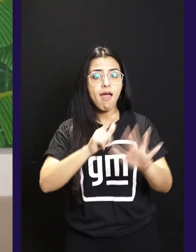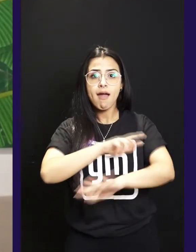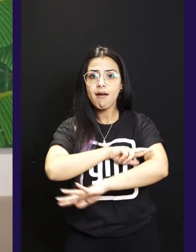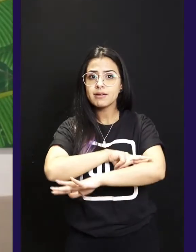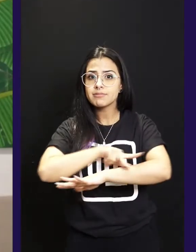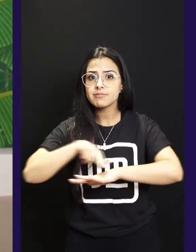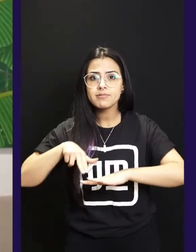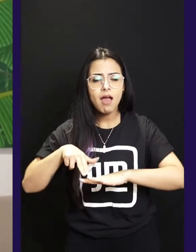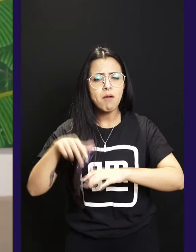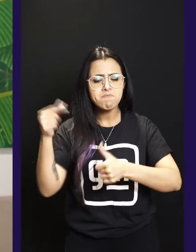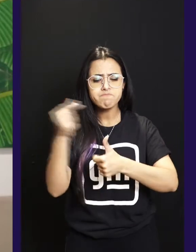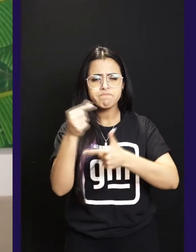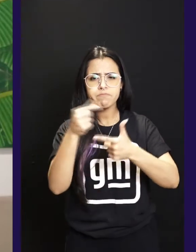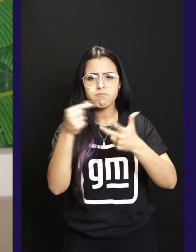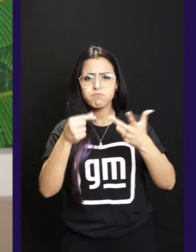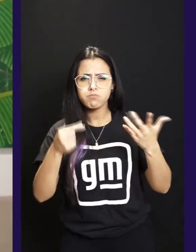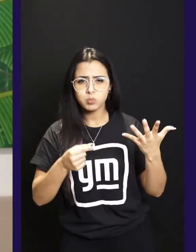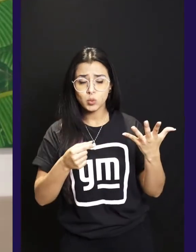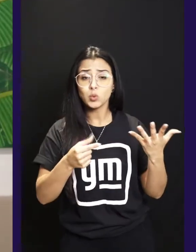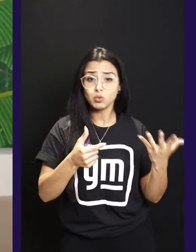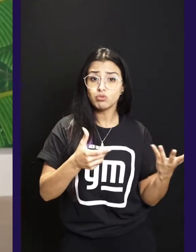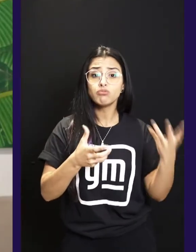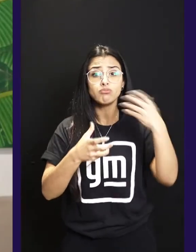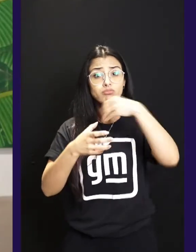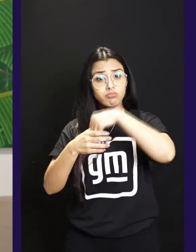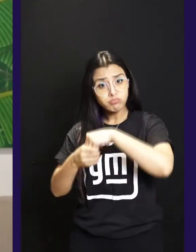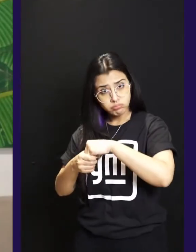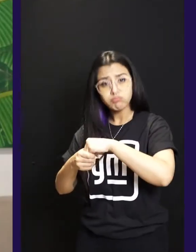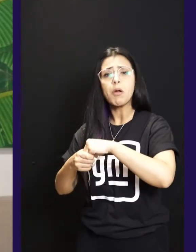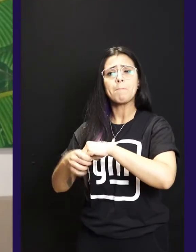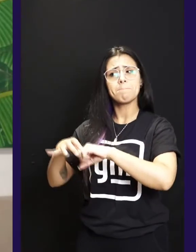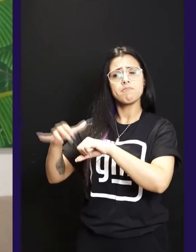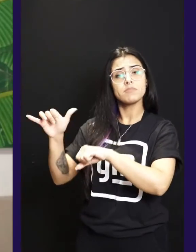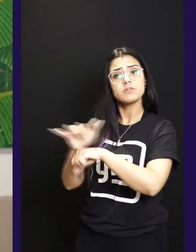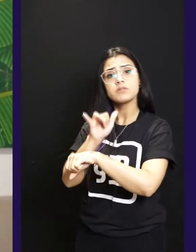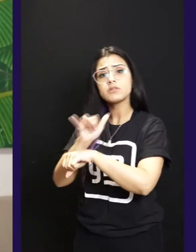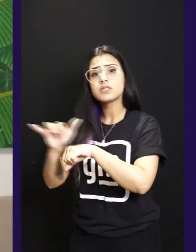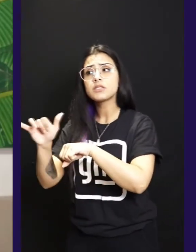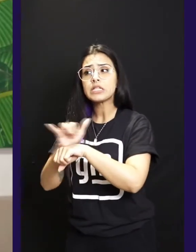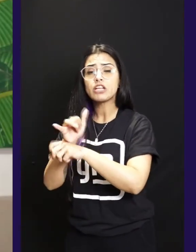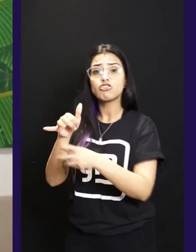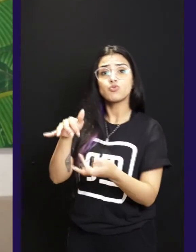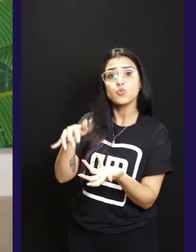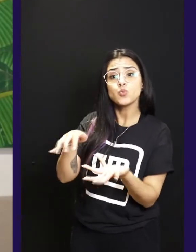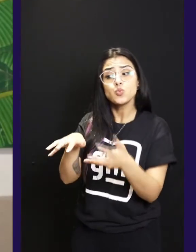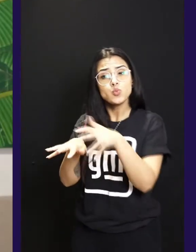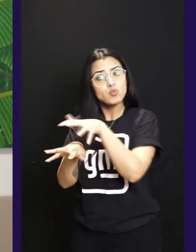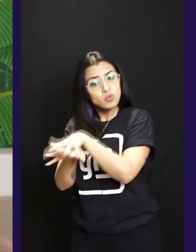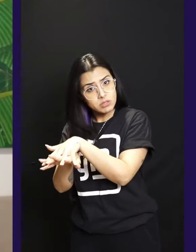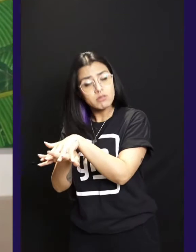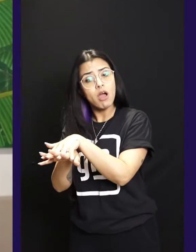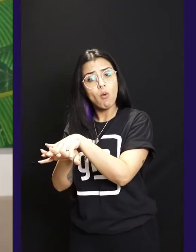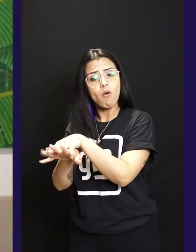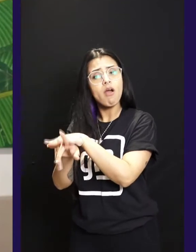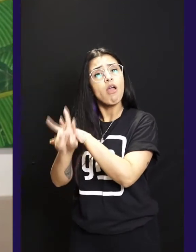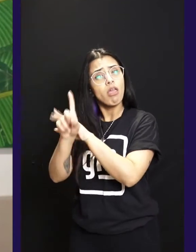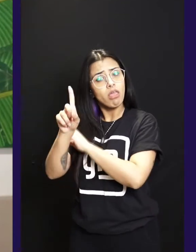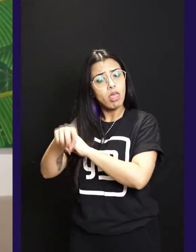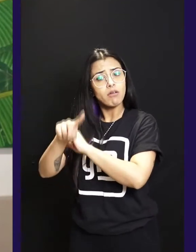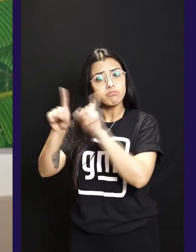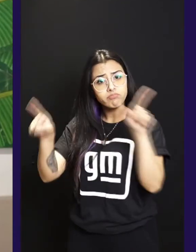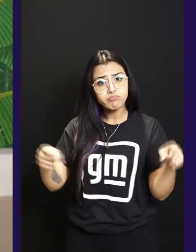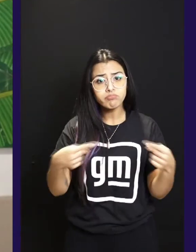que aquilo está relacionado, assim, a gente pensar numa estratégia para diversidade e inclusão, está relacionado com atração e retenção de